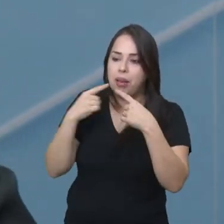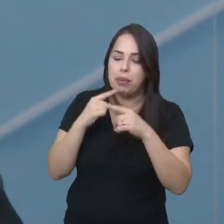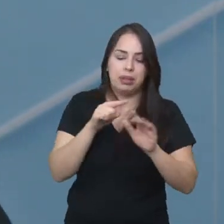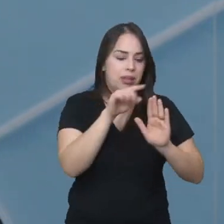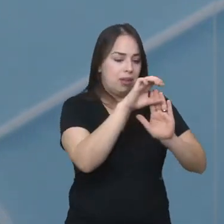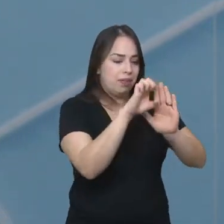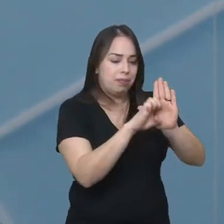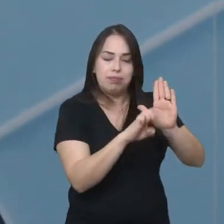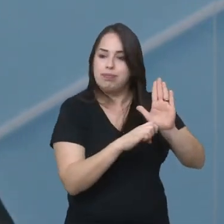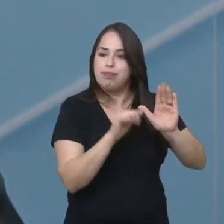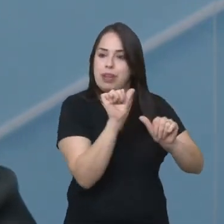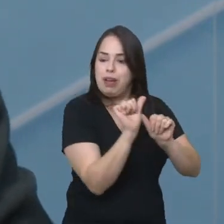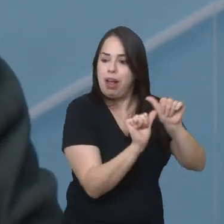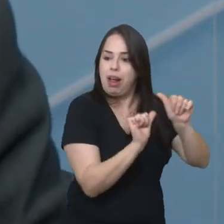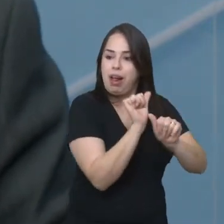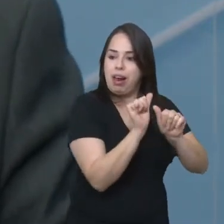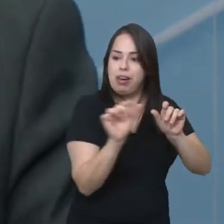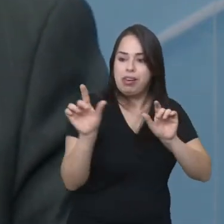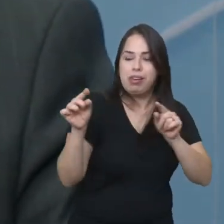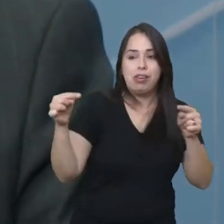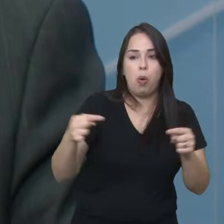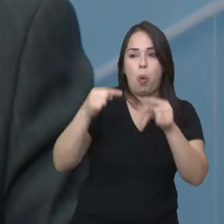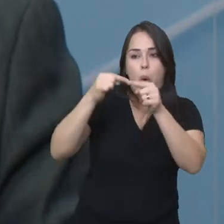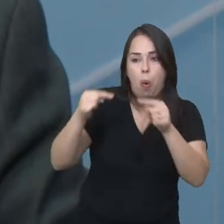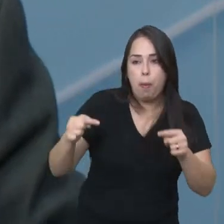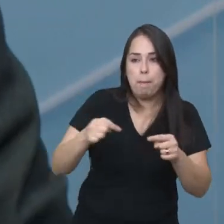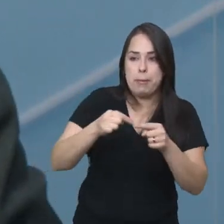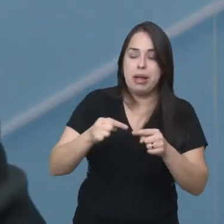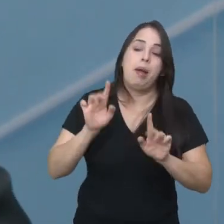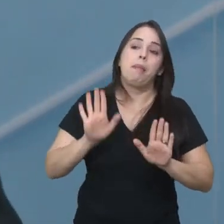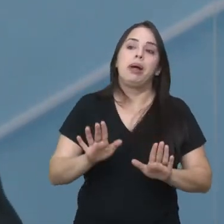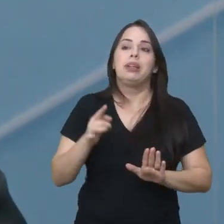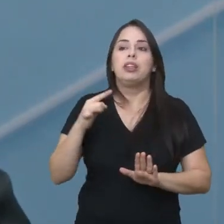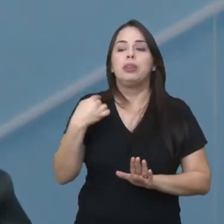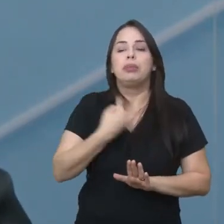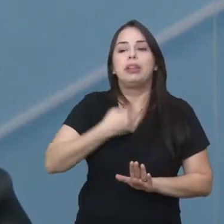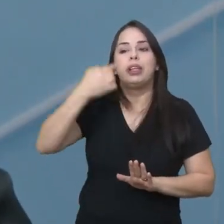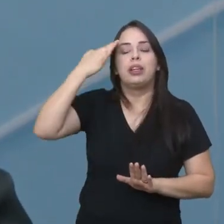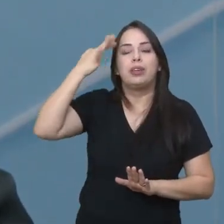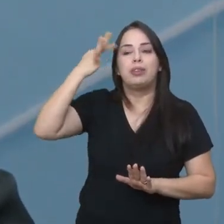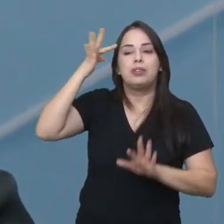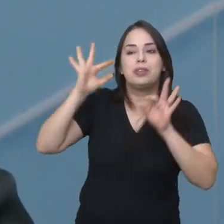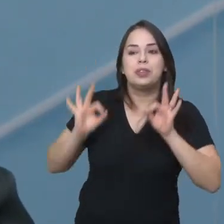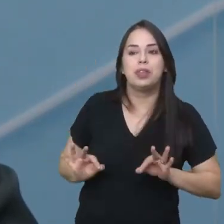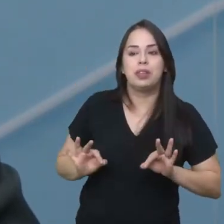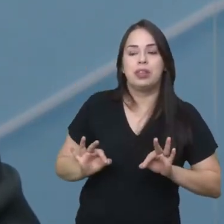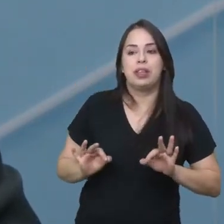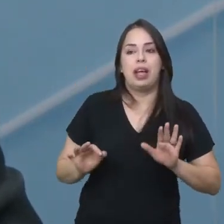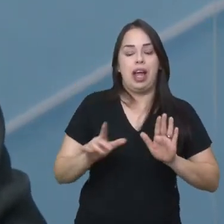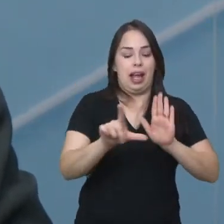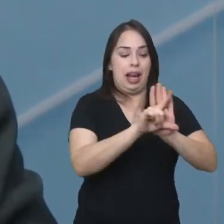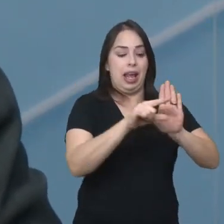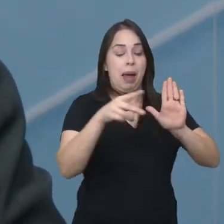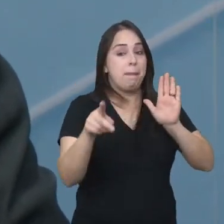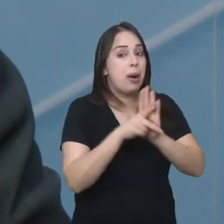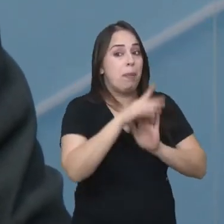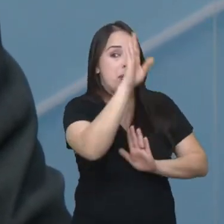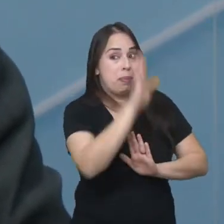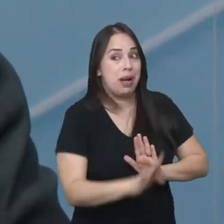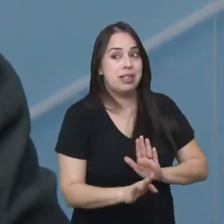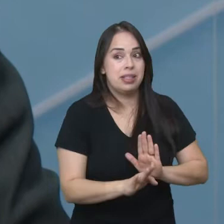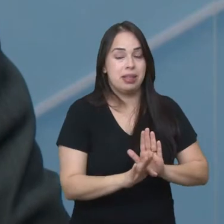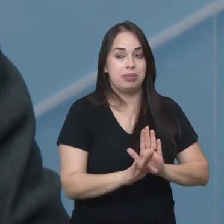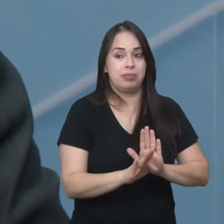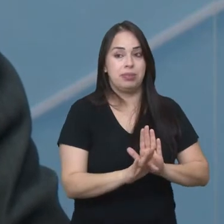vai atualizando. Mas é muito importante a gente ter a noção de que essa é uma lei feita para o Brasil, aplicável ao